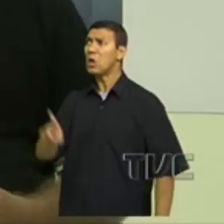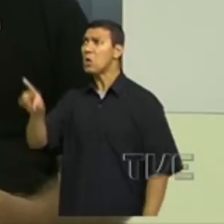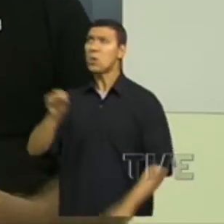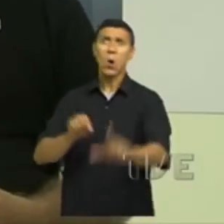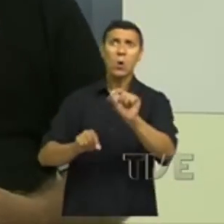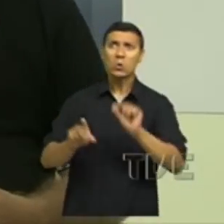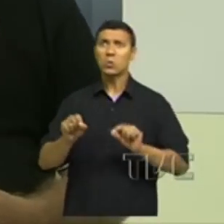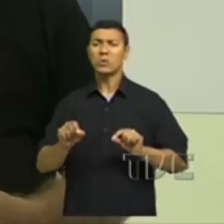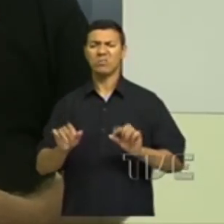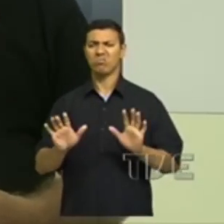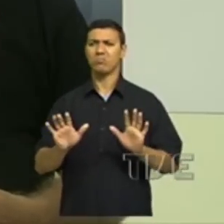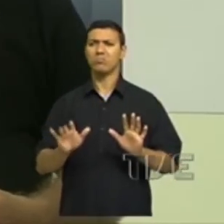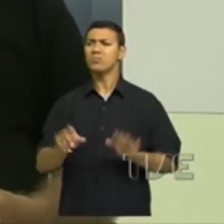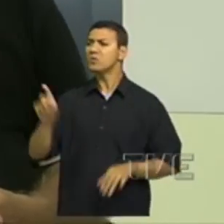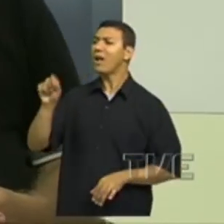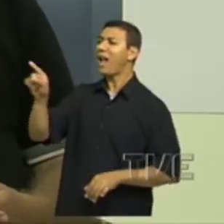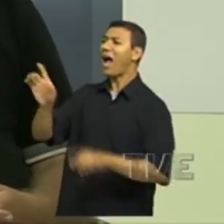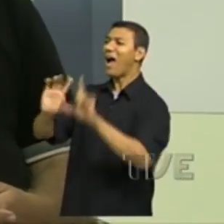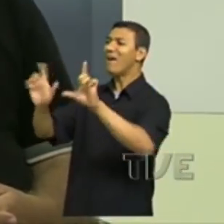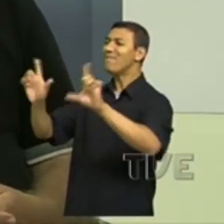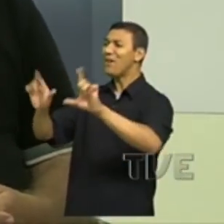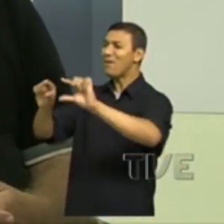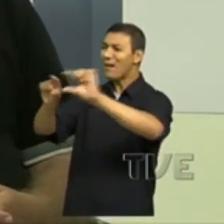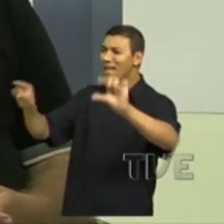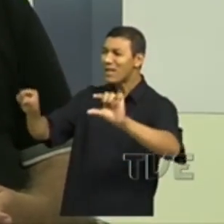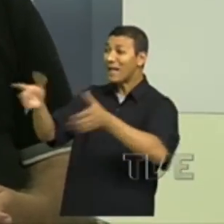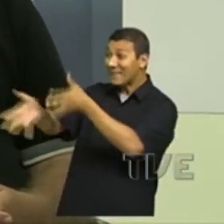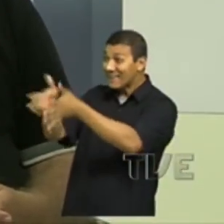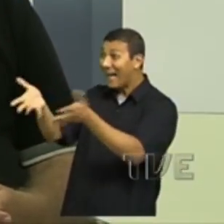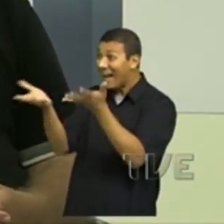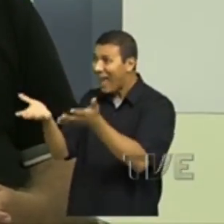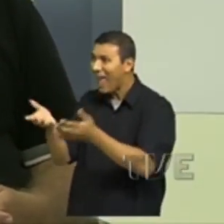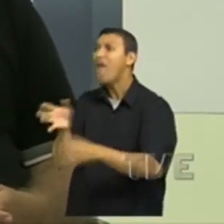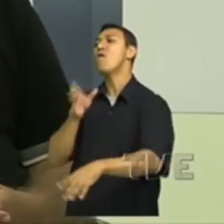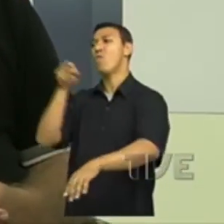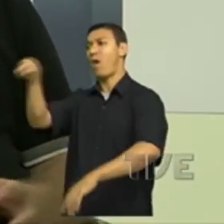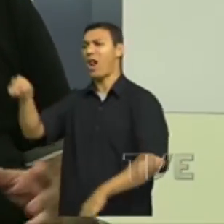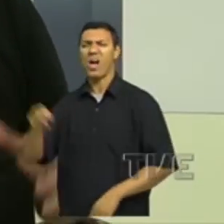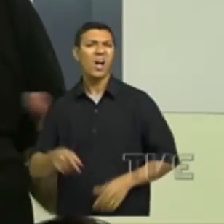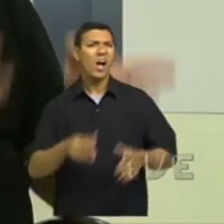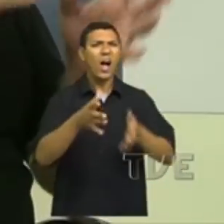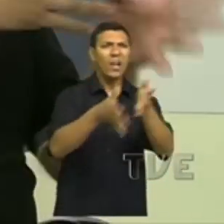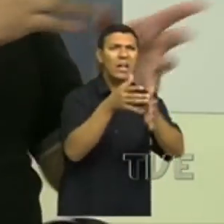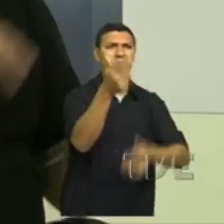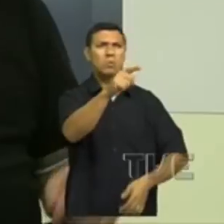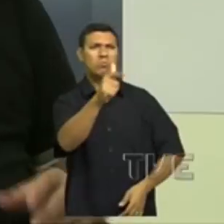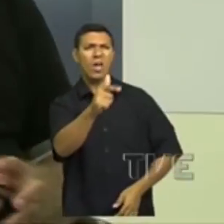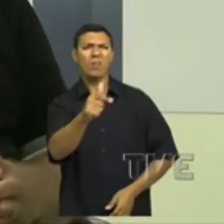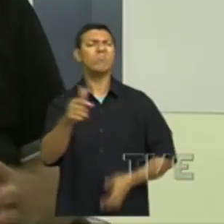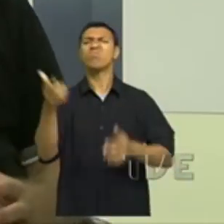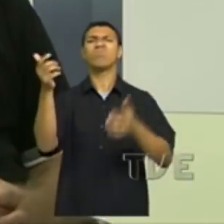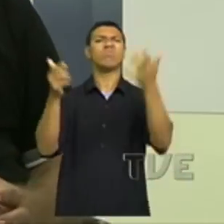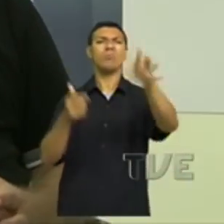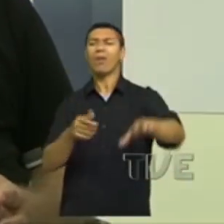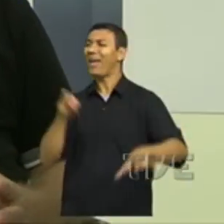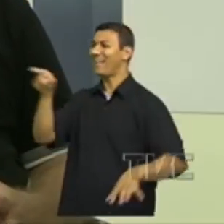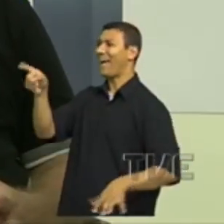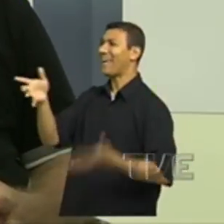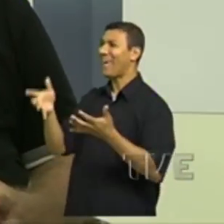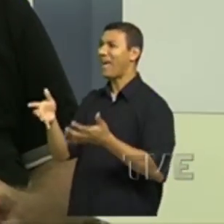escolher. Então, tu vai no que tem, ou não vai porque não